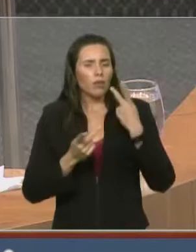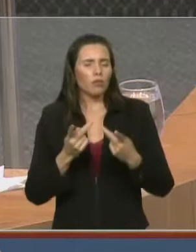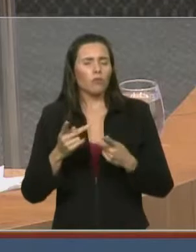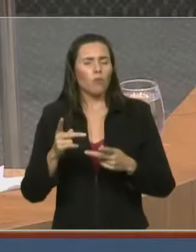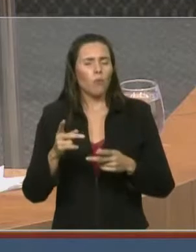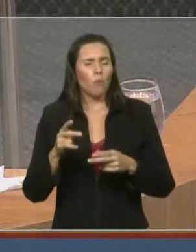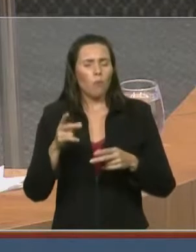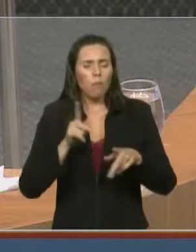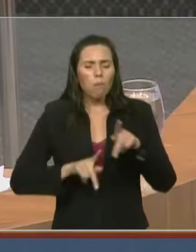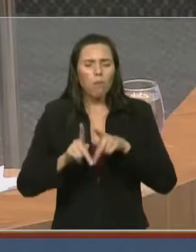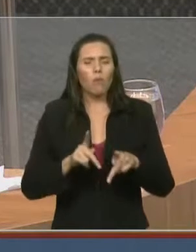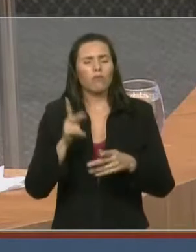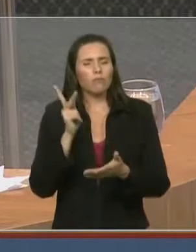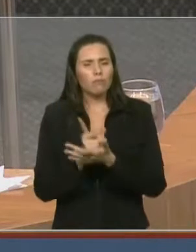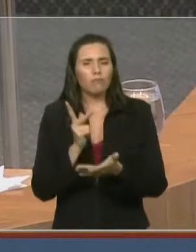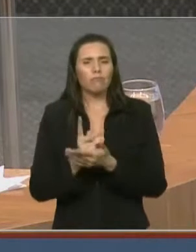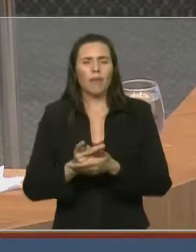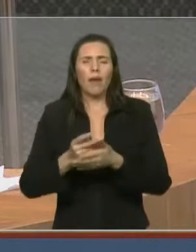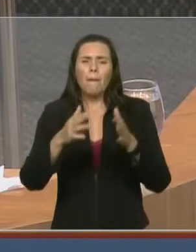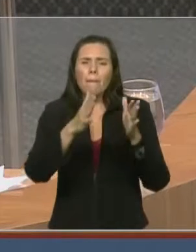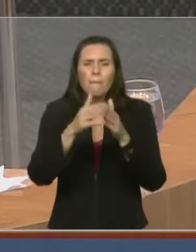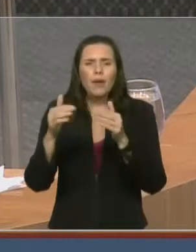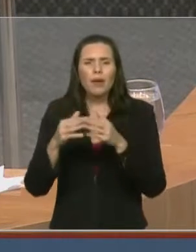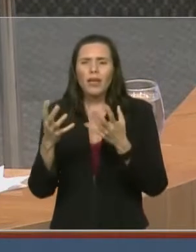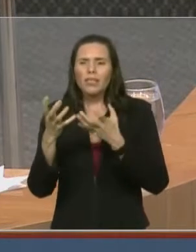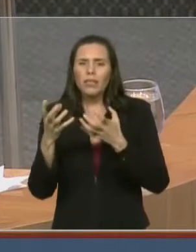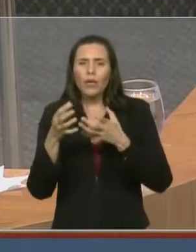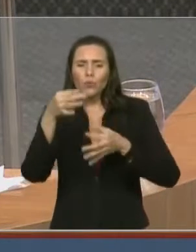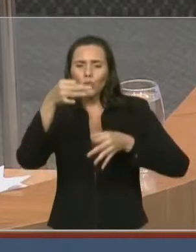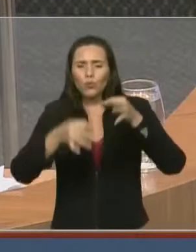eu quero, mais uma vez,